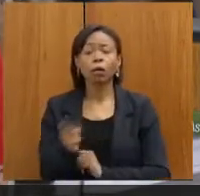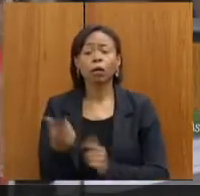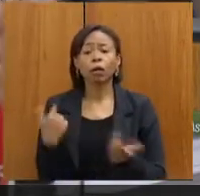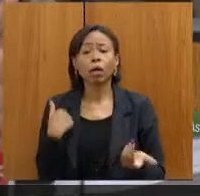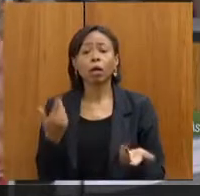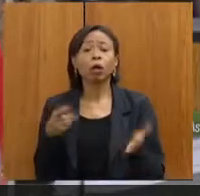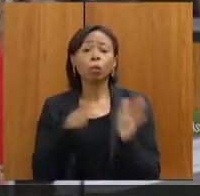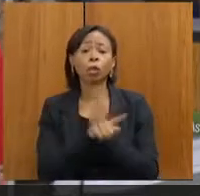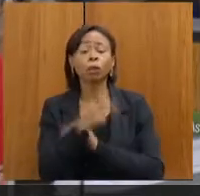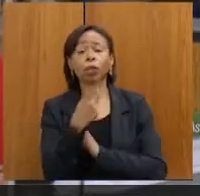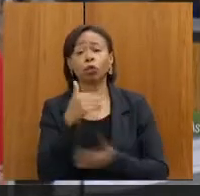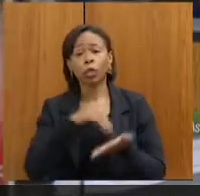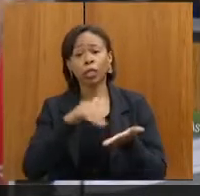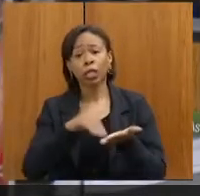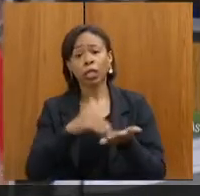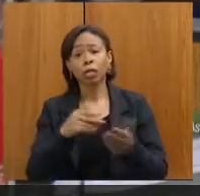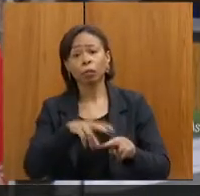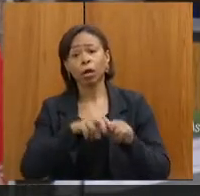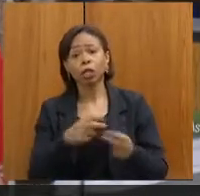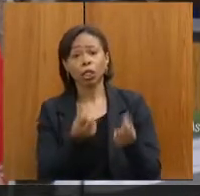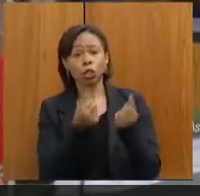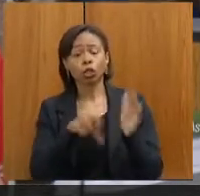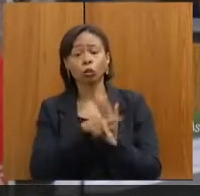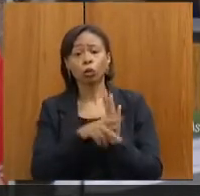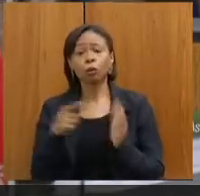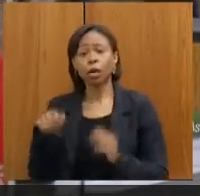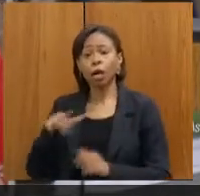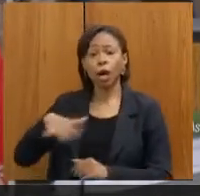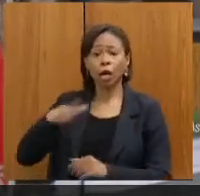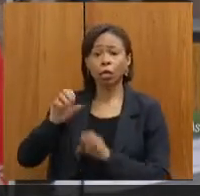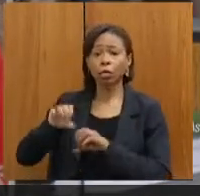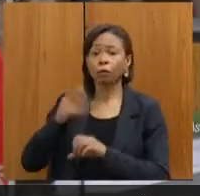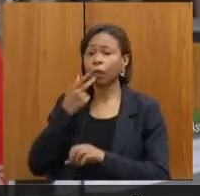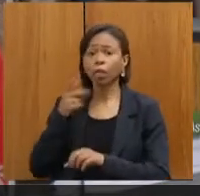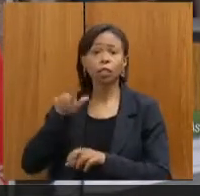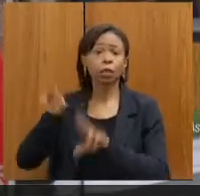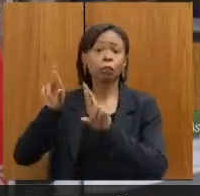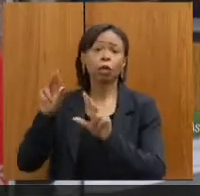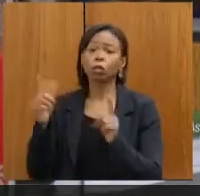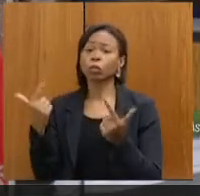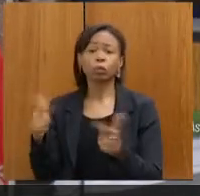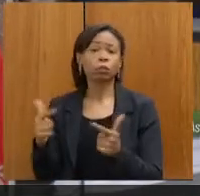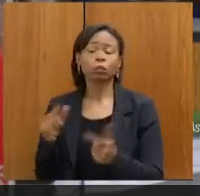com a sua secretaria porque quando a gente conversa com educação diz que não é com educação compra quem eu faço essa pergunta